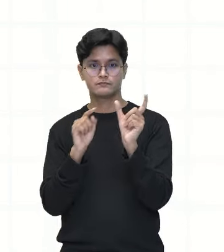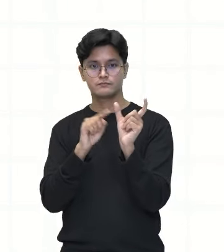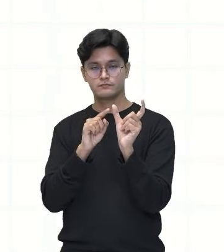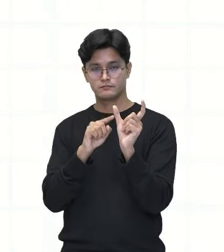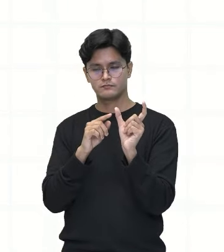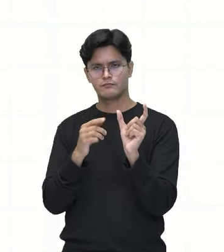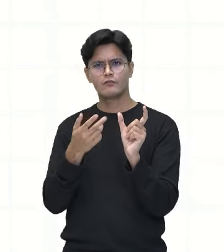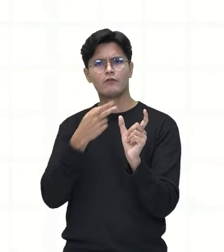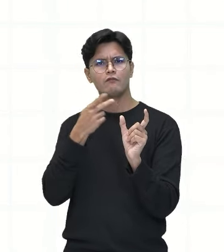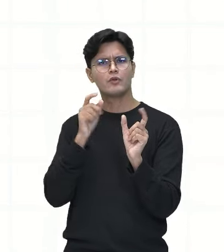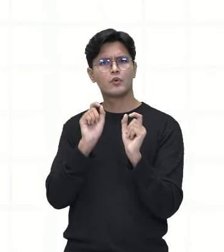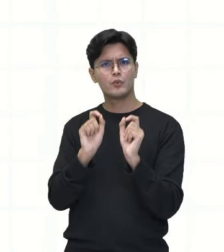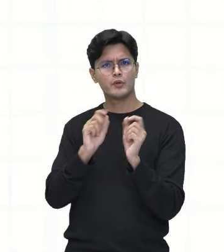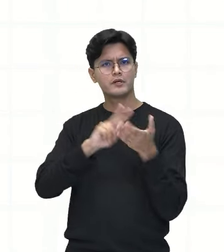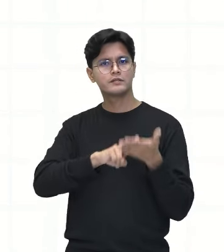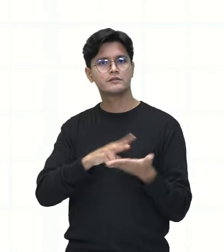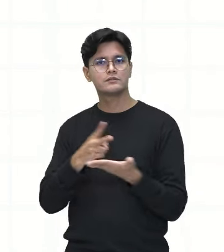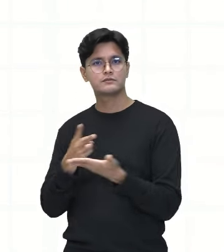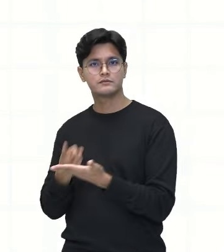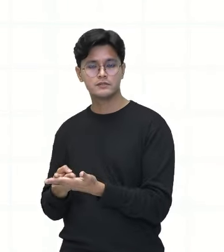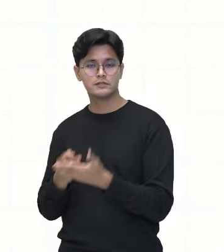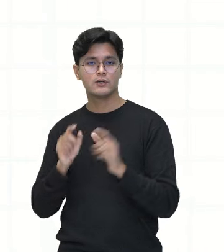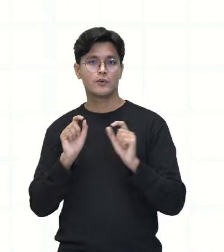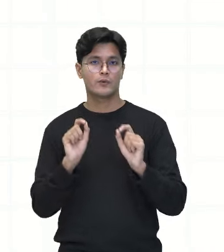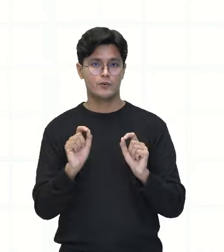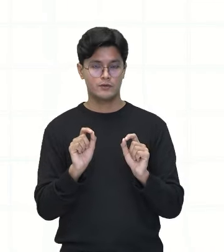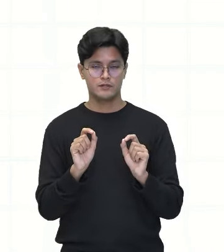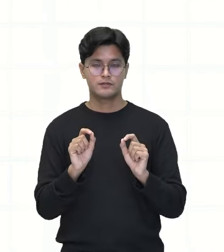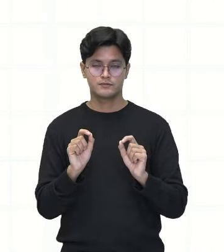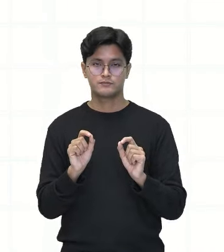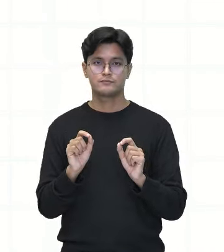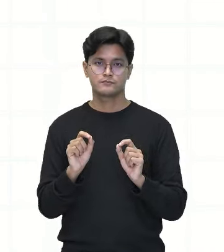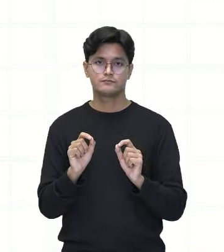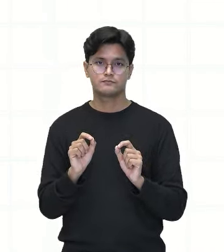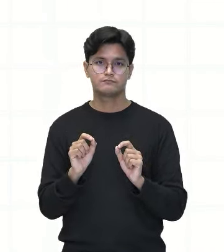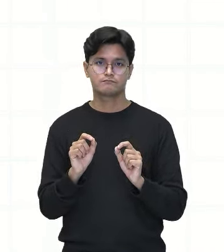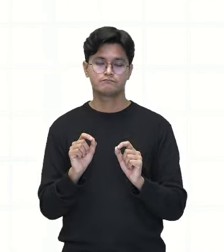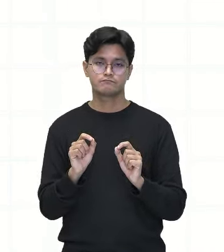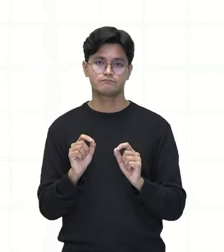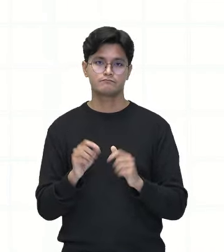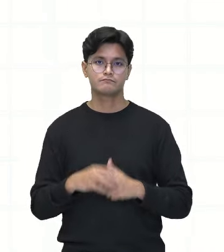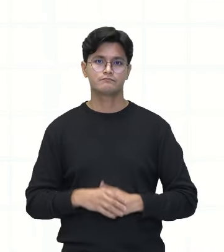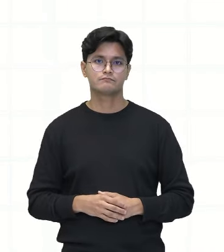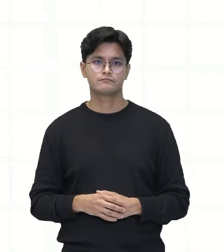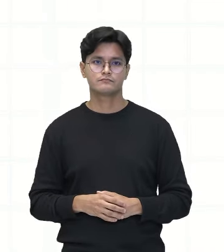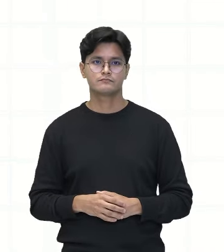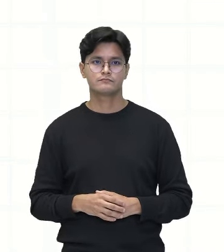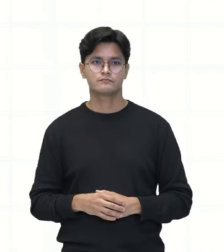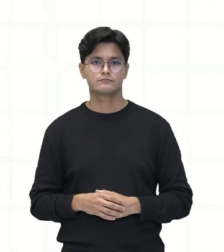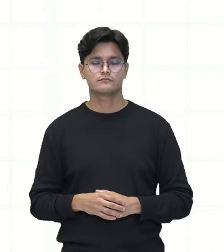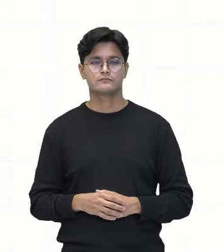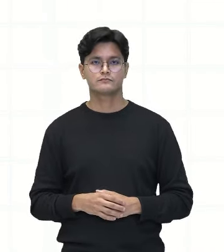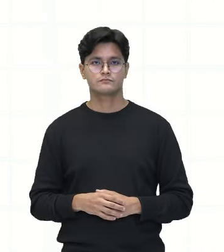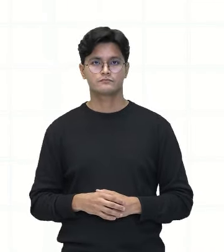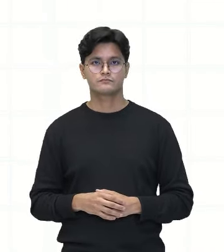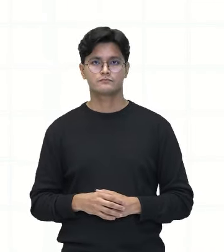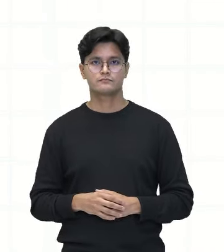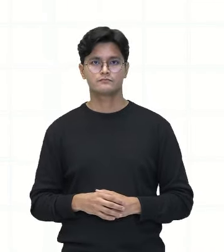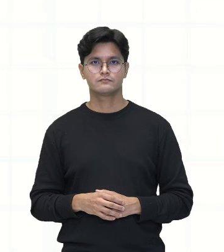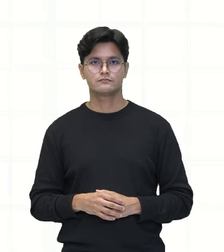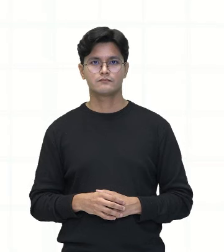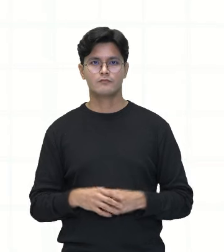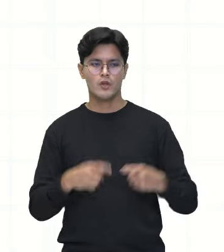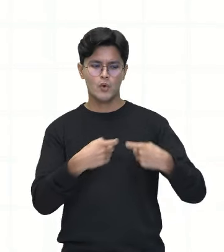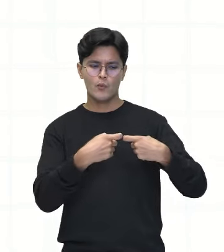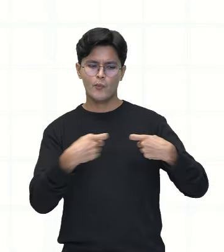one of my fuzzy orange socks disappeared in the dryer. Então, ela está dizendo que ela imaginou que uma das das meias delas,